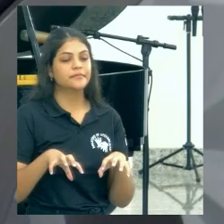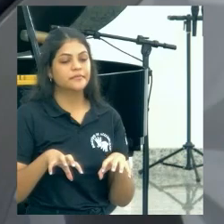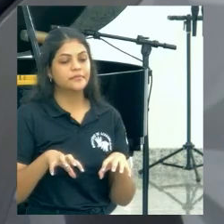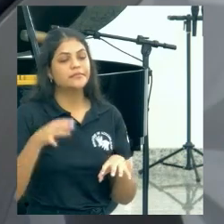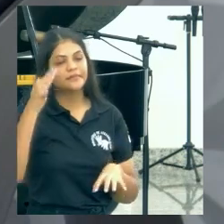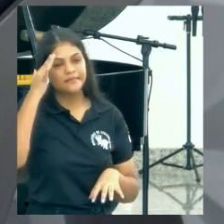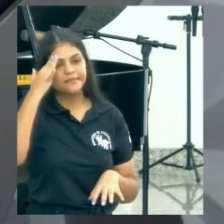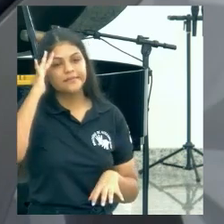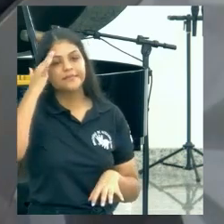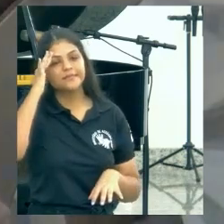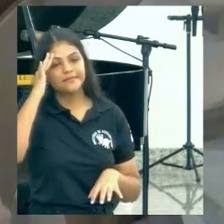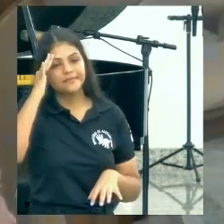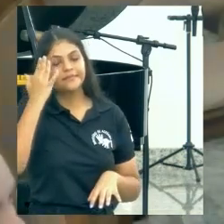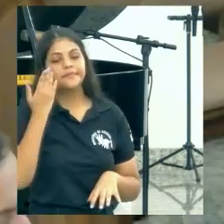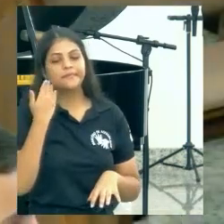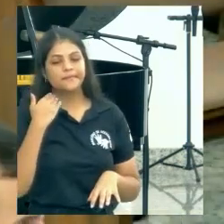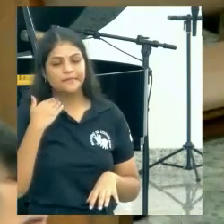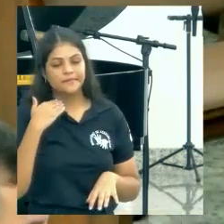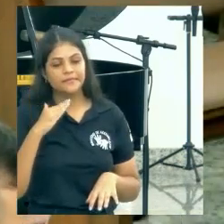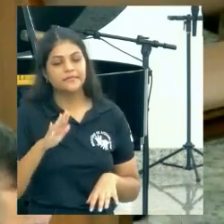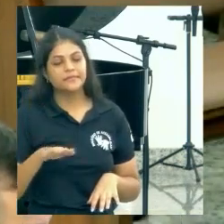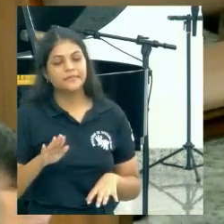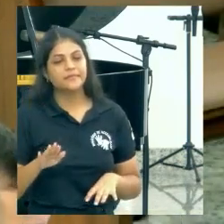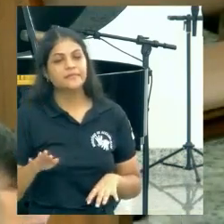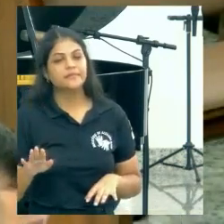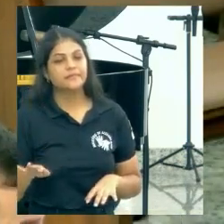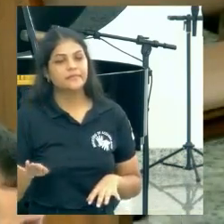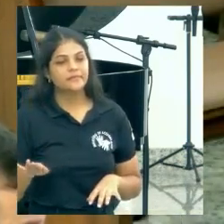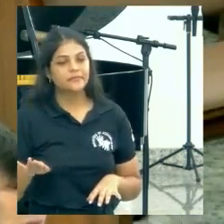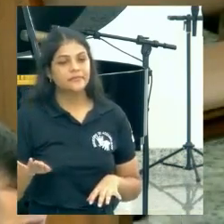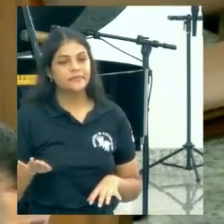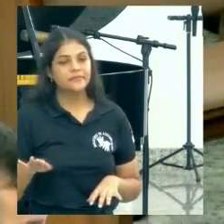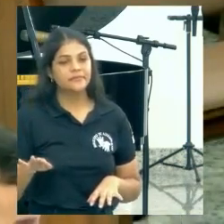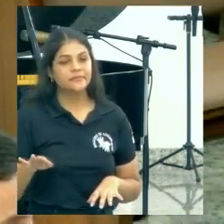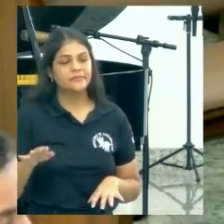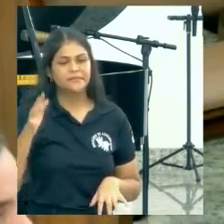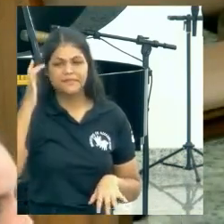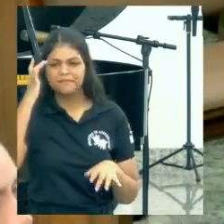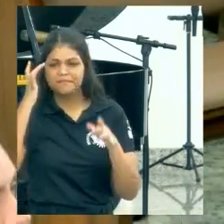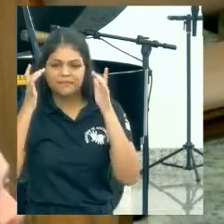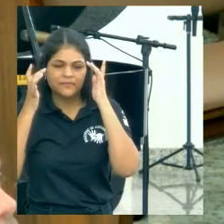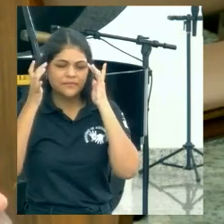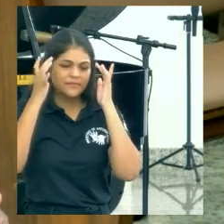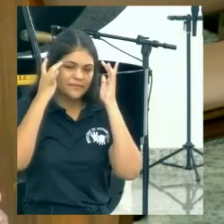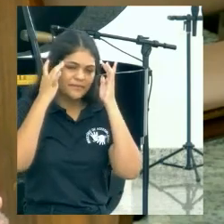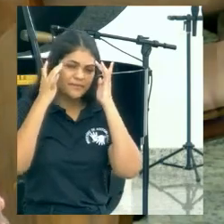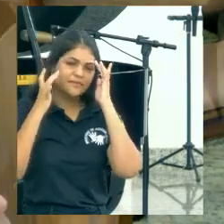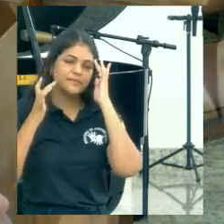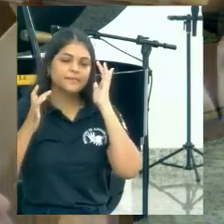Sabe esse rapazinho que está aqui, sem entender muitas coisas?